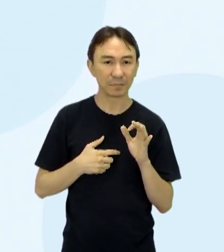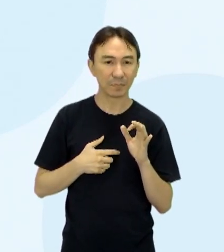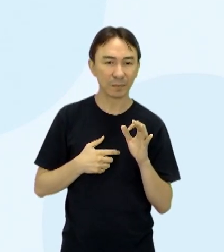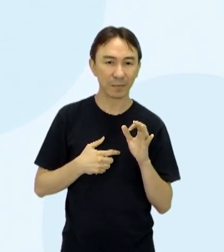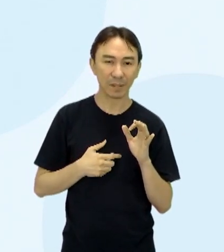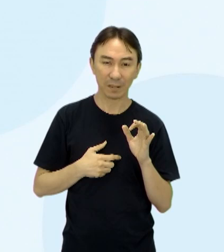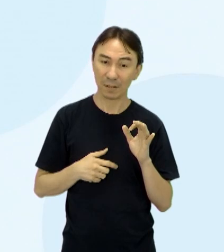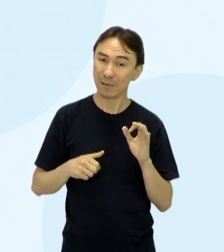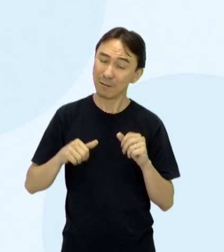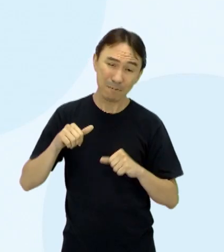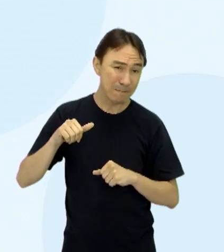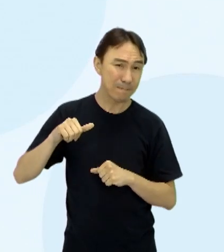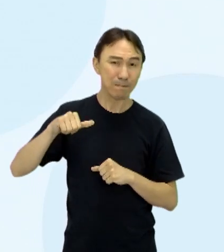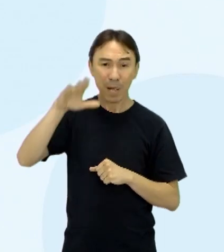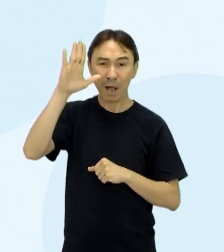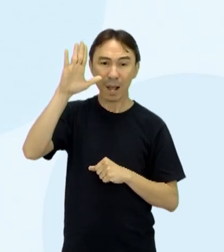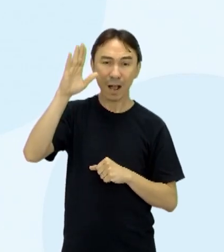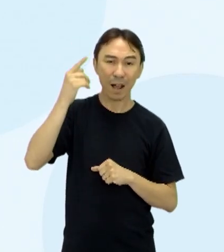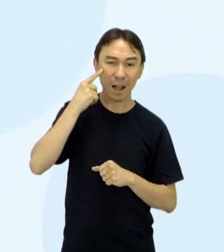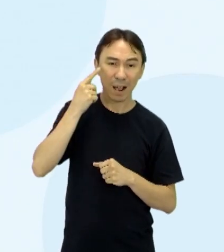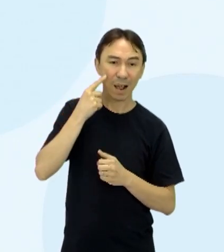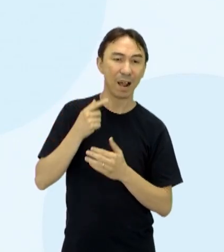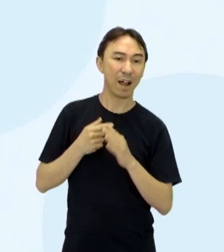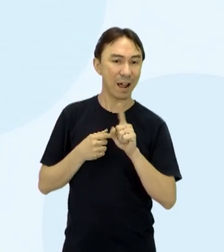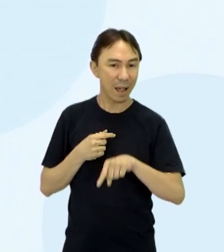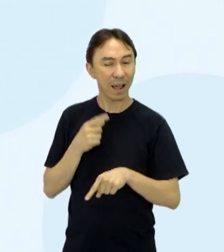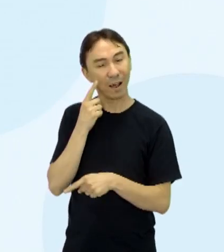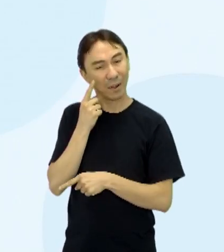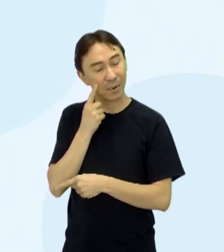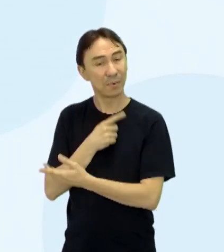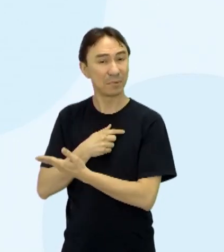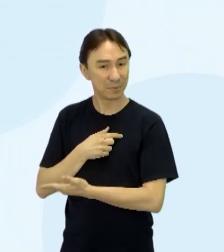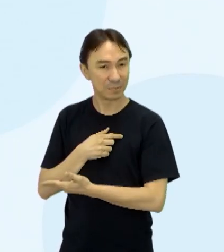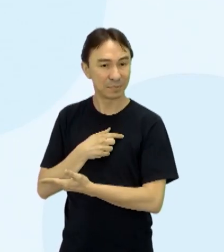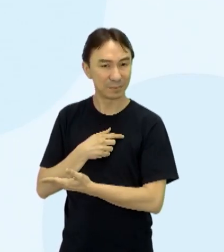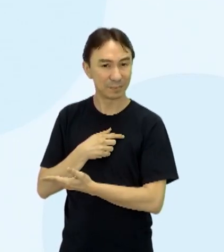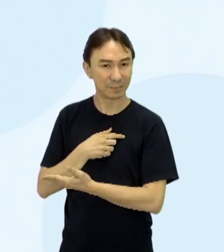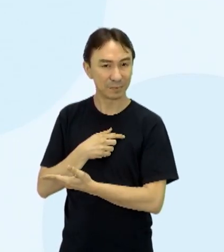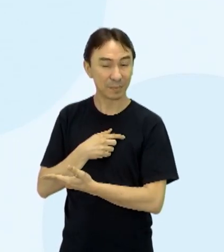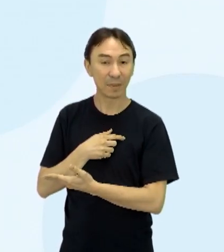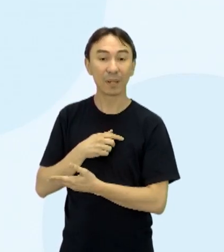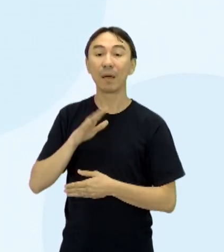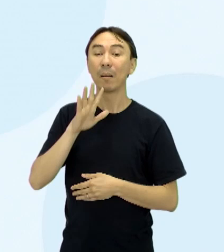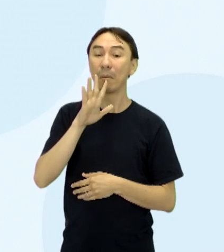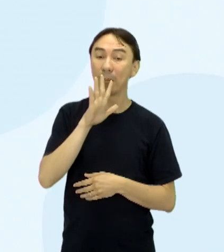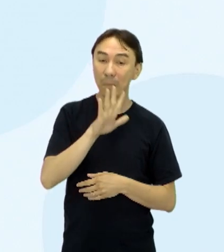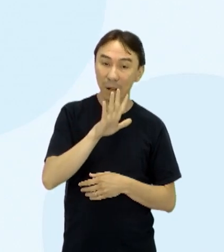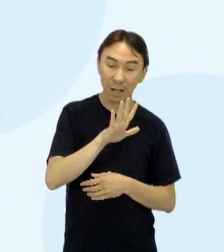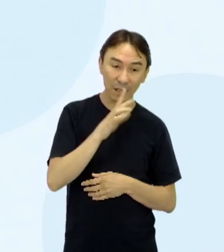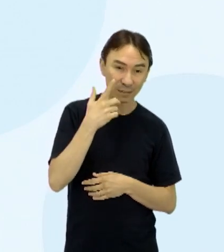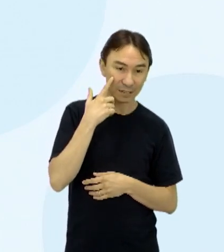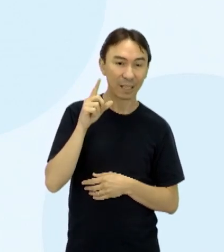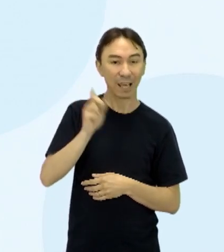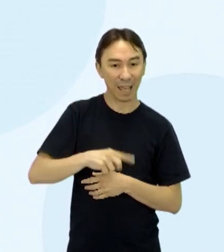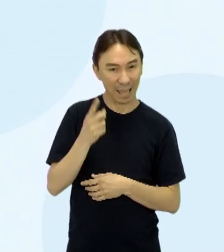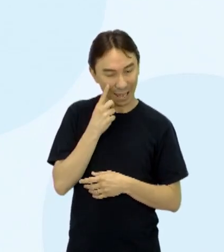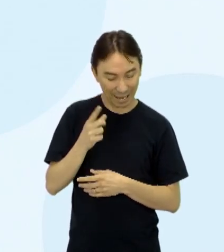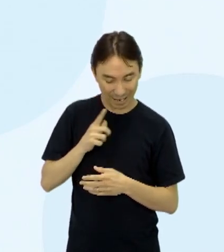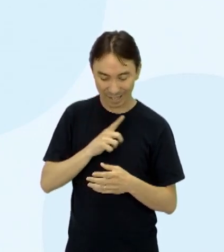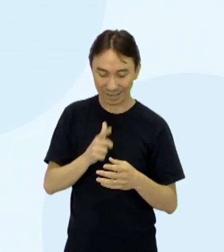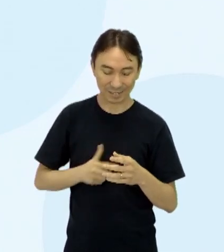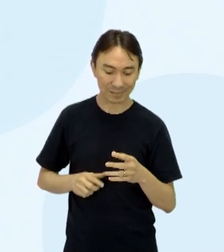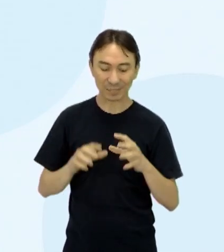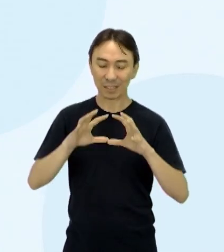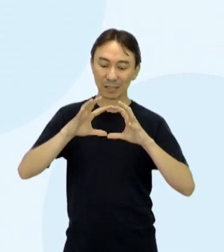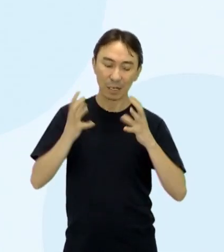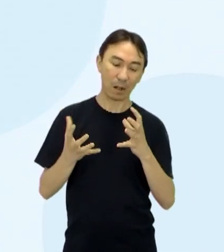ponto mais alto a partir do centro da Terra é o Chimborazo. E se você medir a partir da superfície da Terra, é o